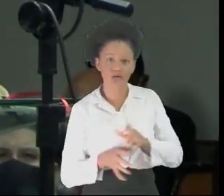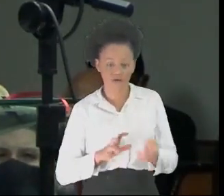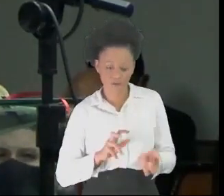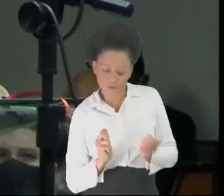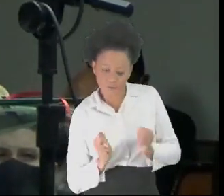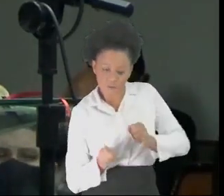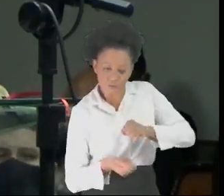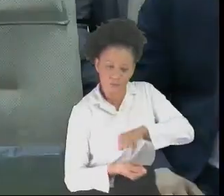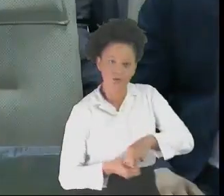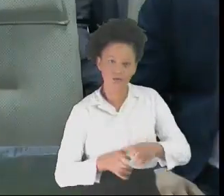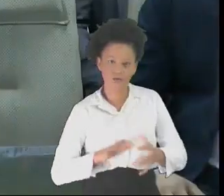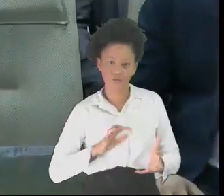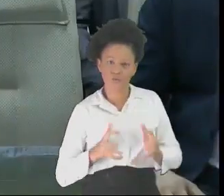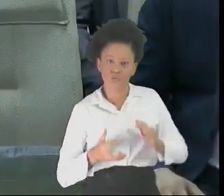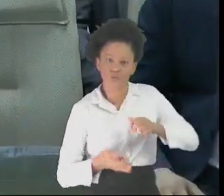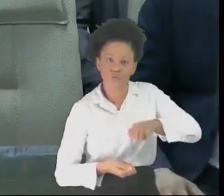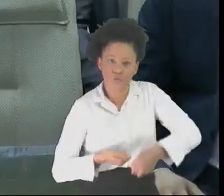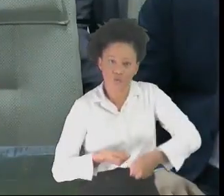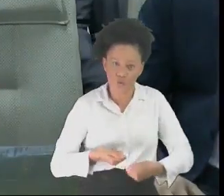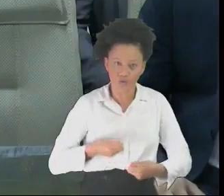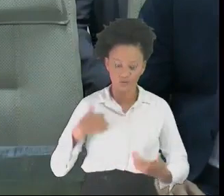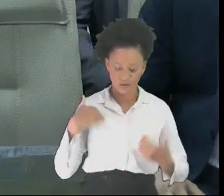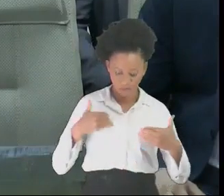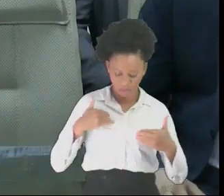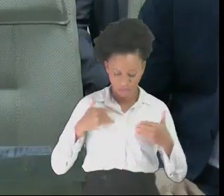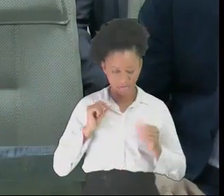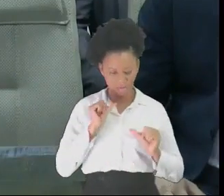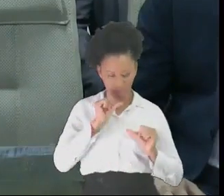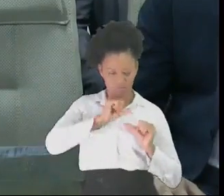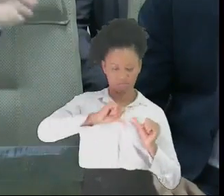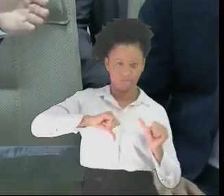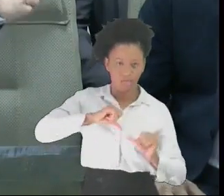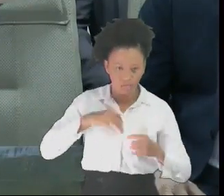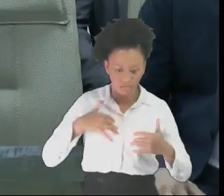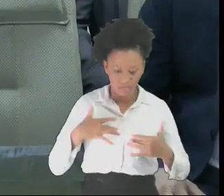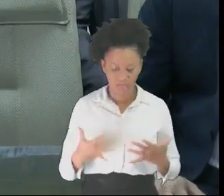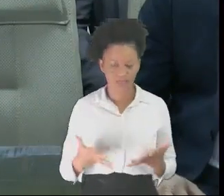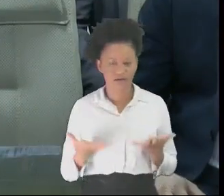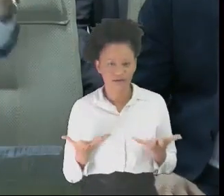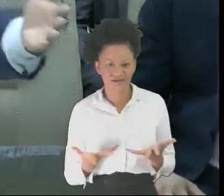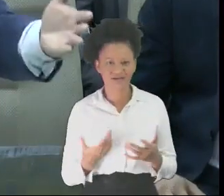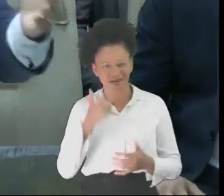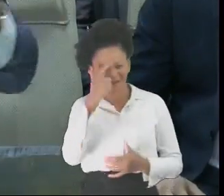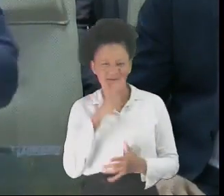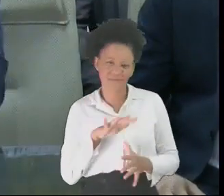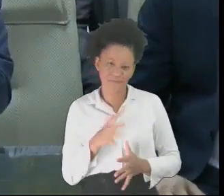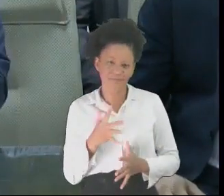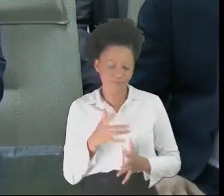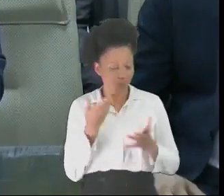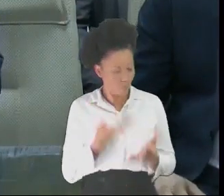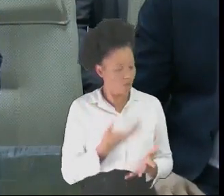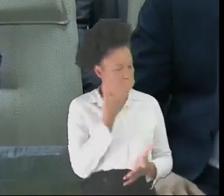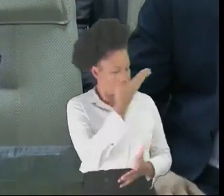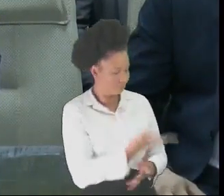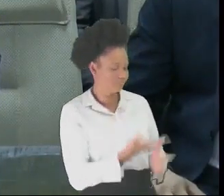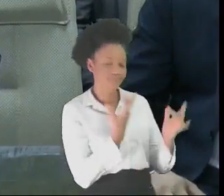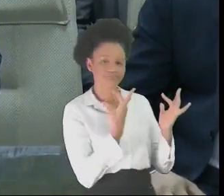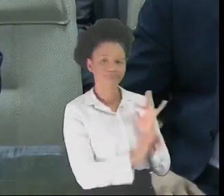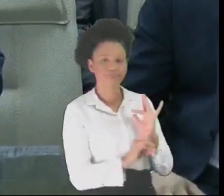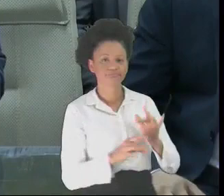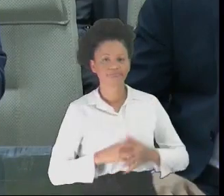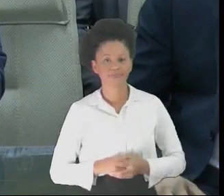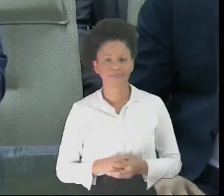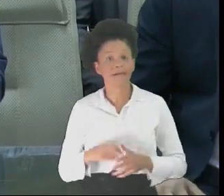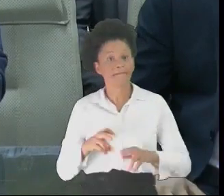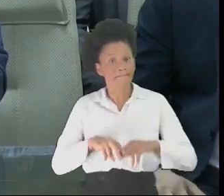perverso. Quer dizer, ele é ao contrário. Ele é às avessas do que deveria ser. É exatamente o anticristo. É